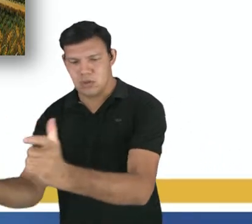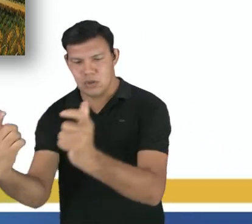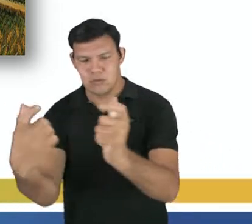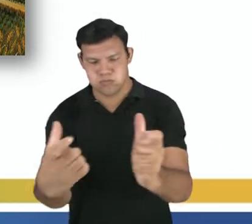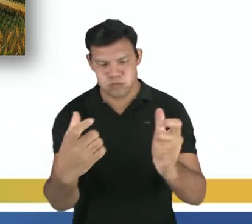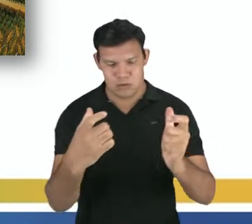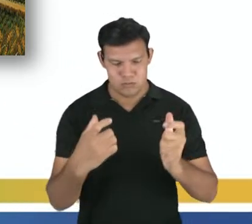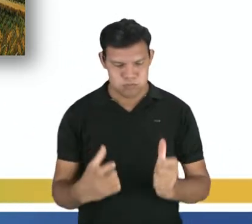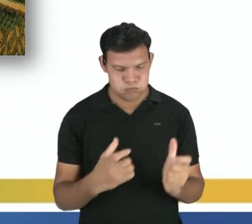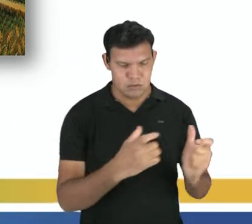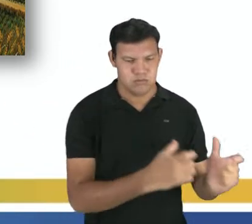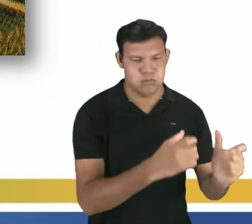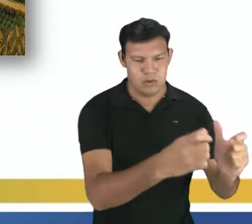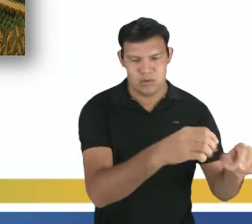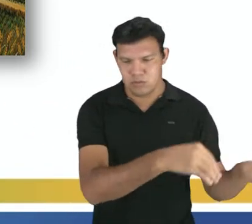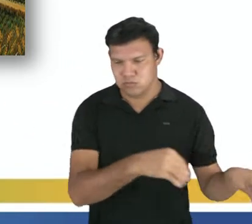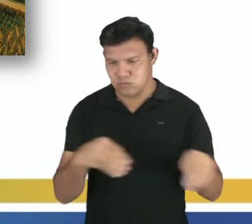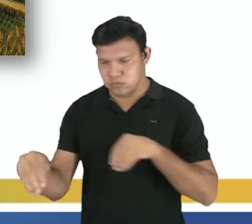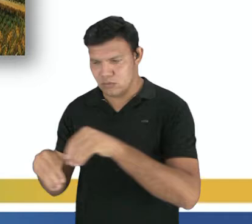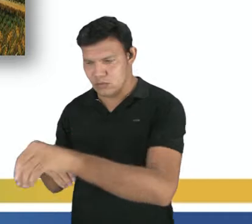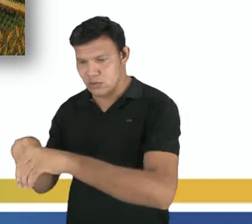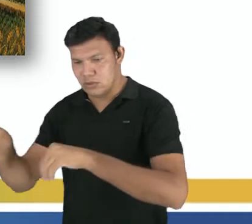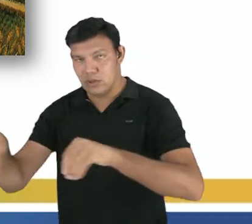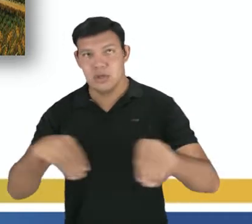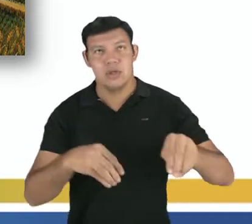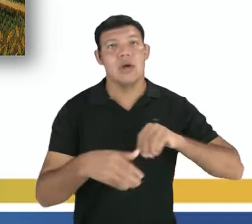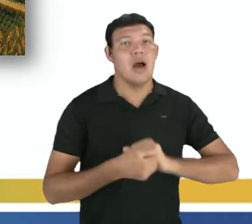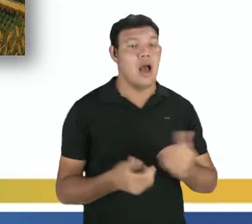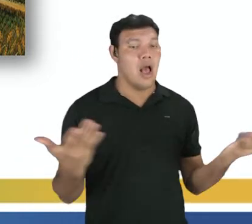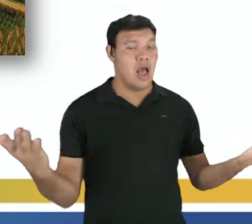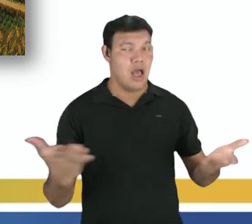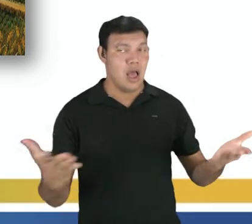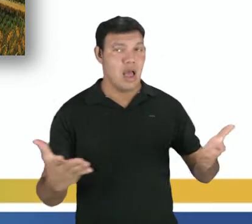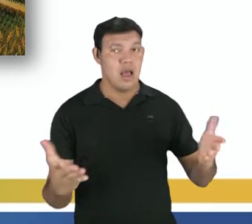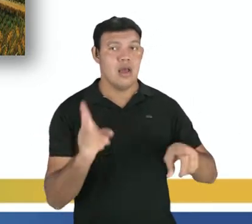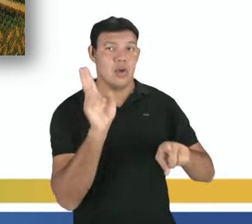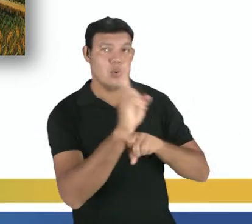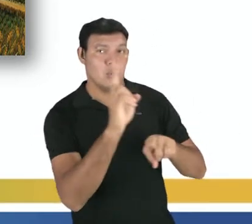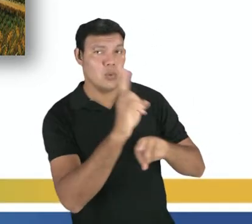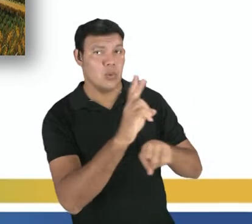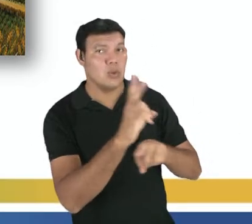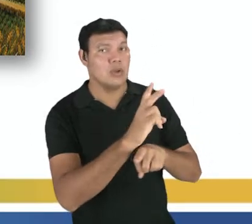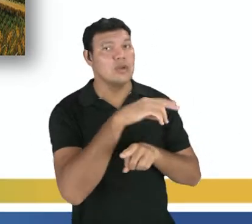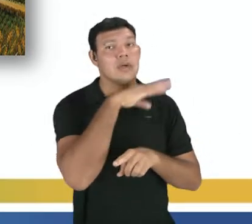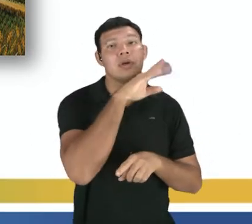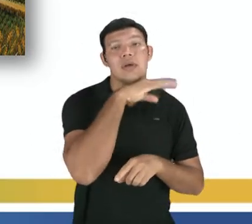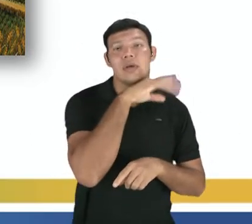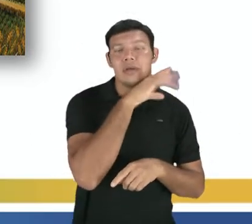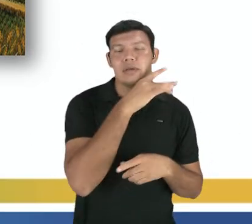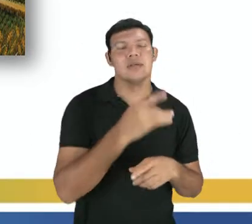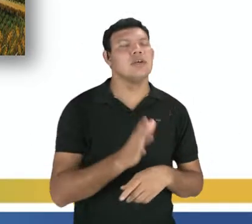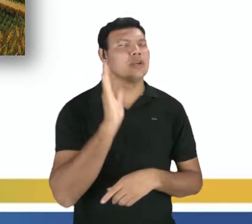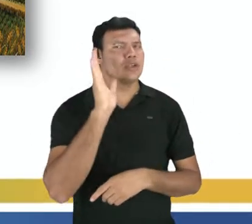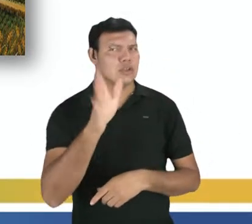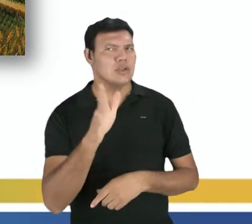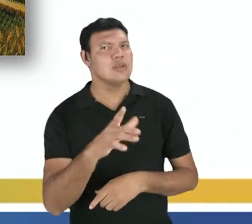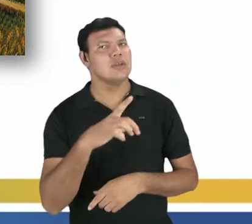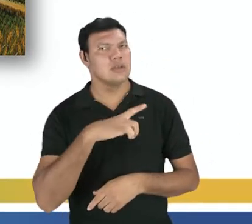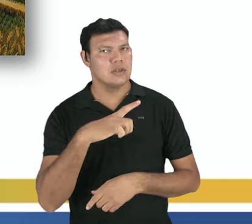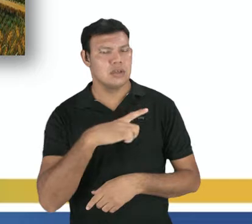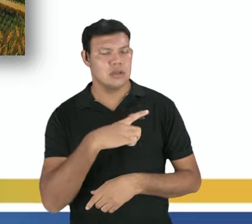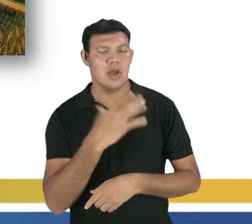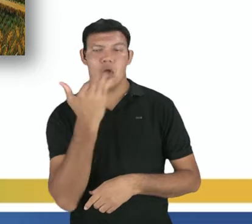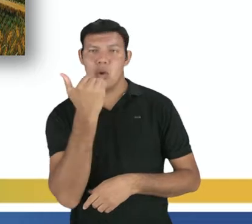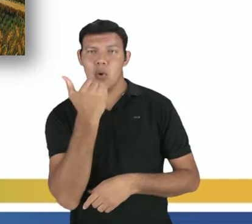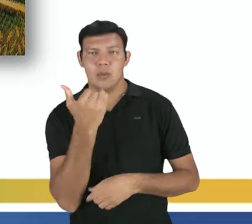agricultura, né, e com o pastoreio, com a criação desses animais, ele já pode ter alimentação próxima dele.